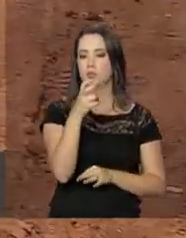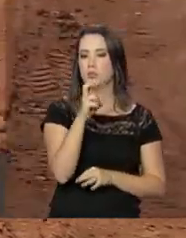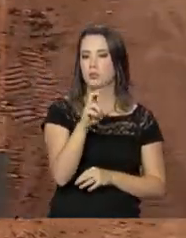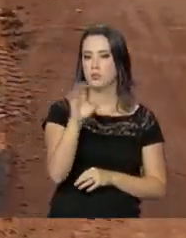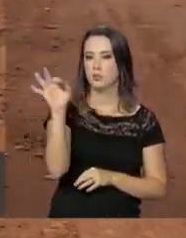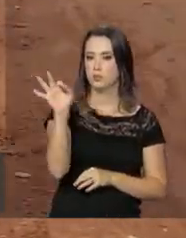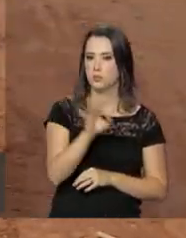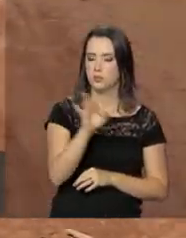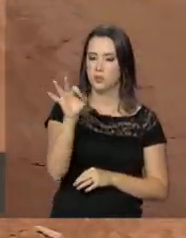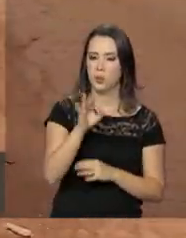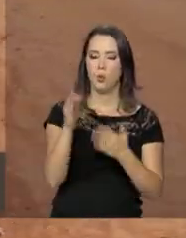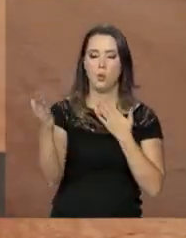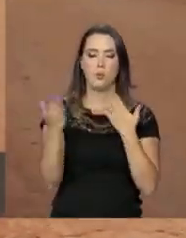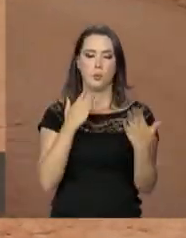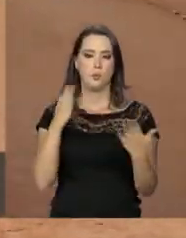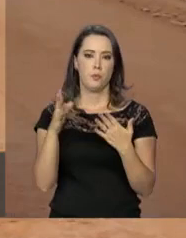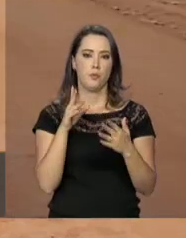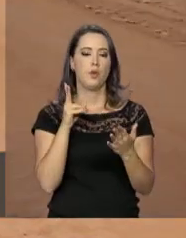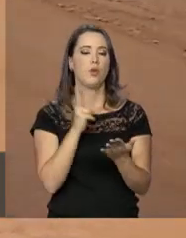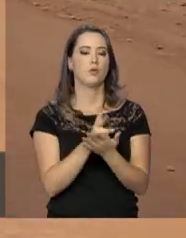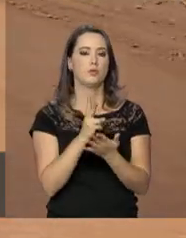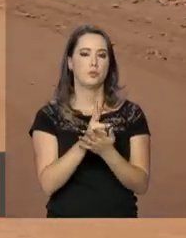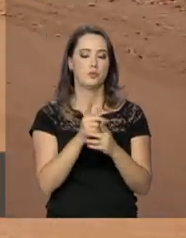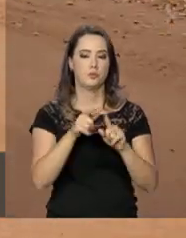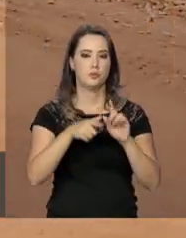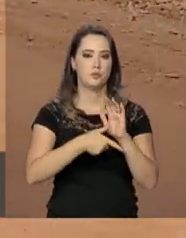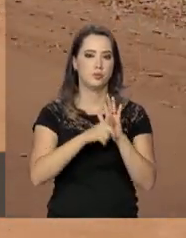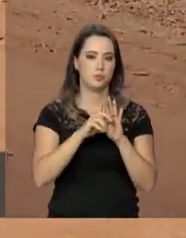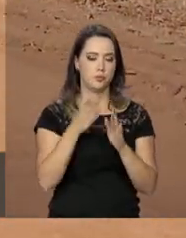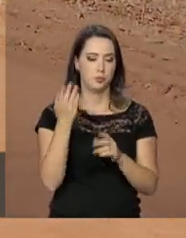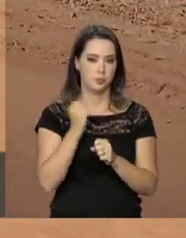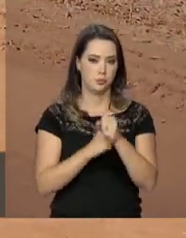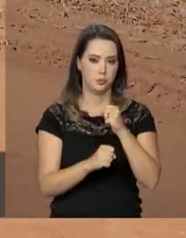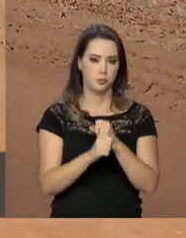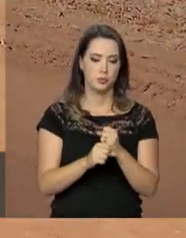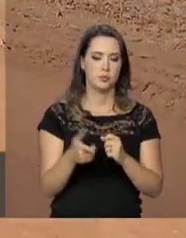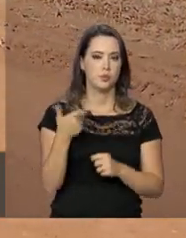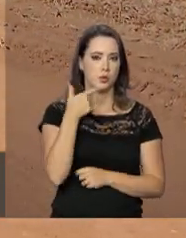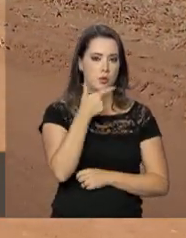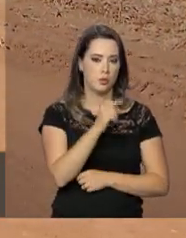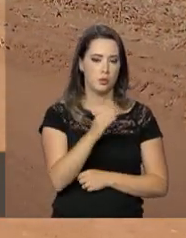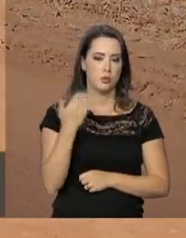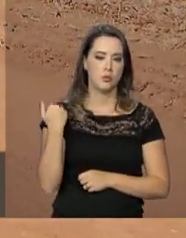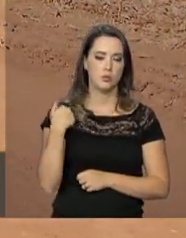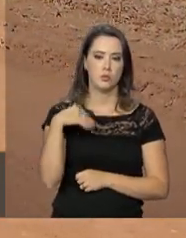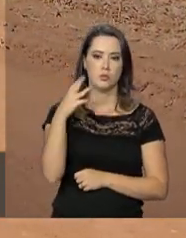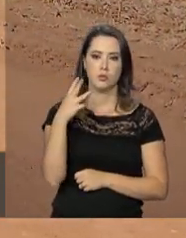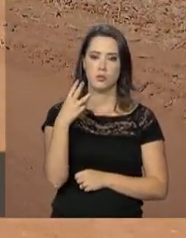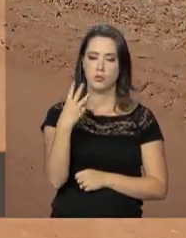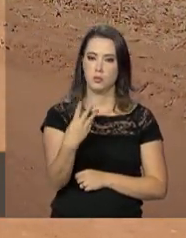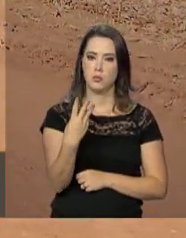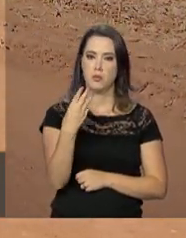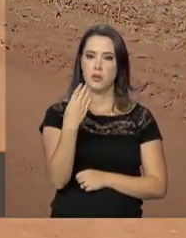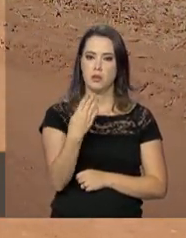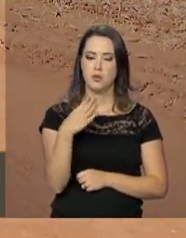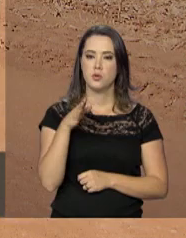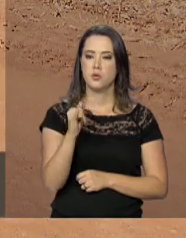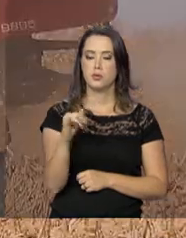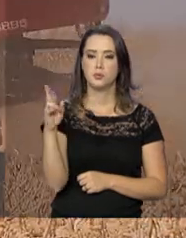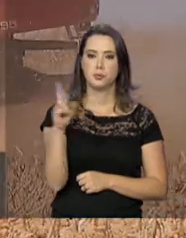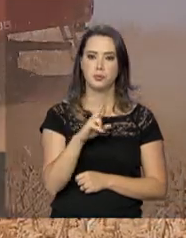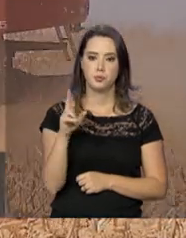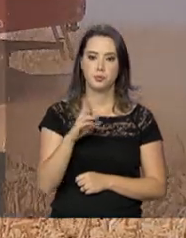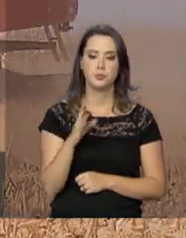45% em comparação com o mesmo período da safra passada, chegando a mais de